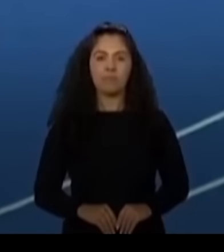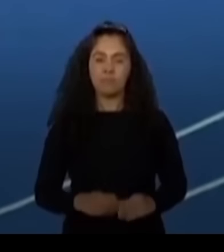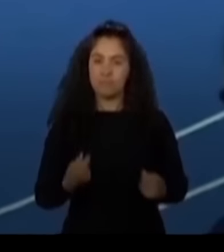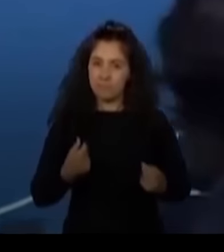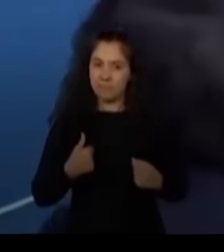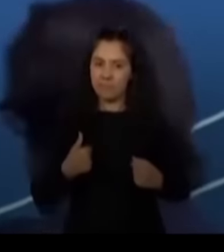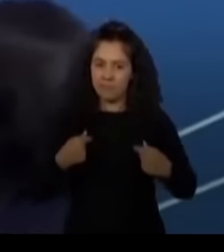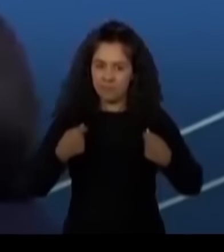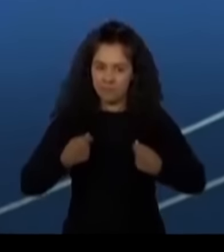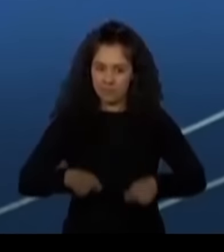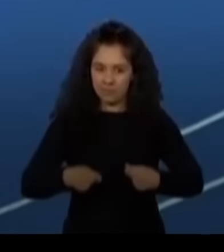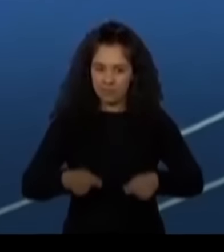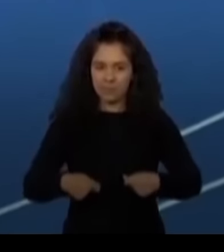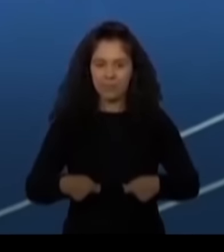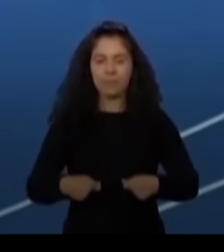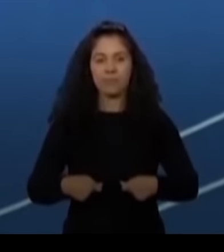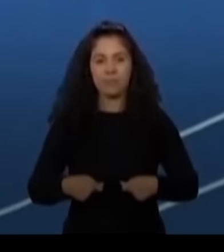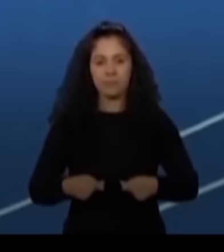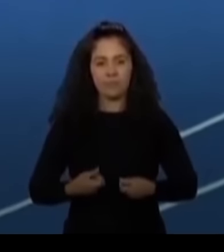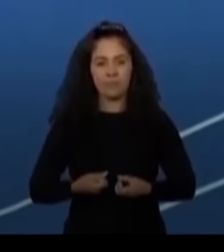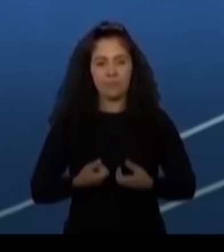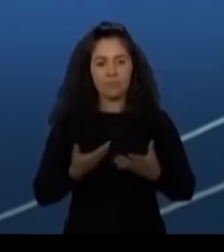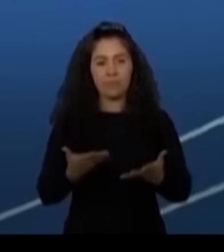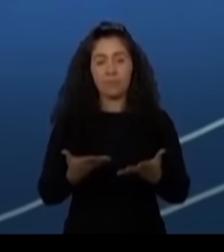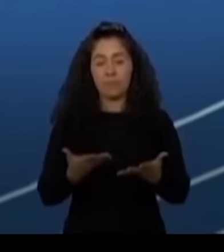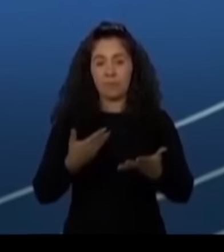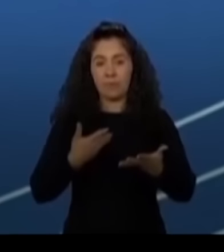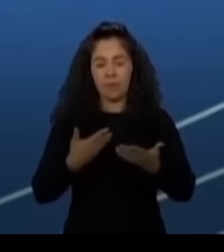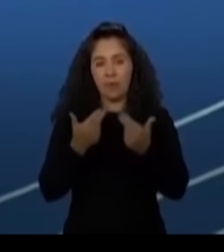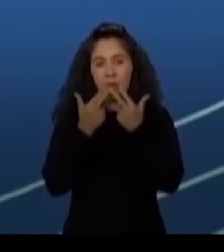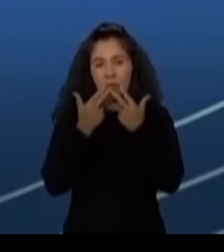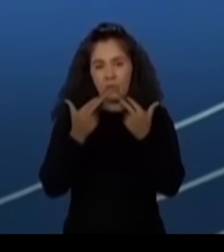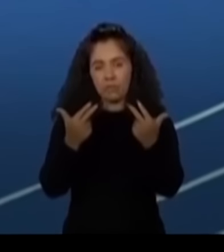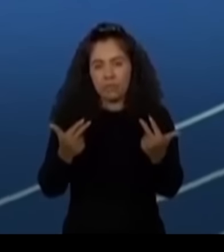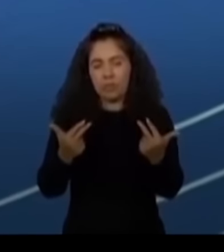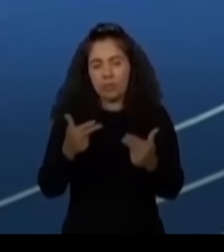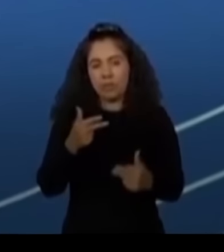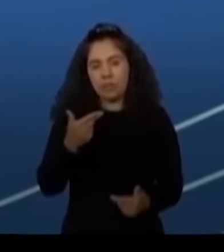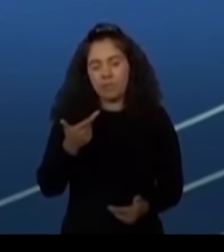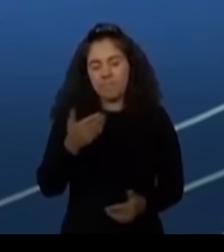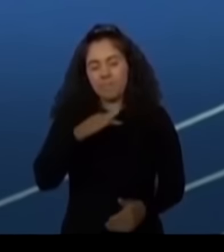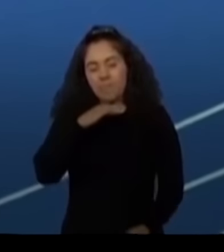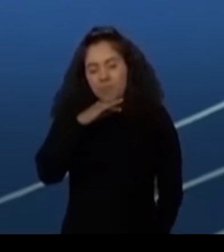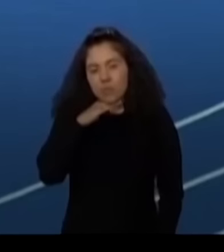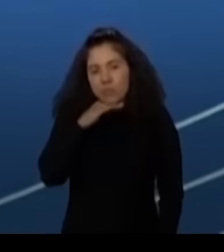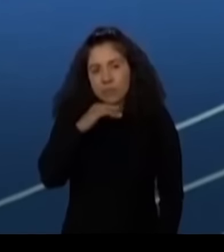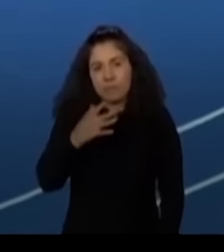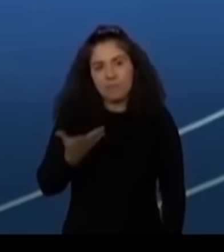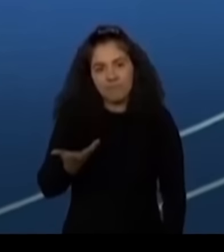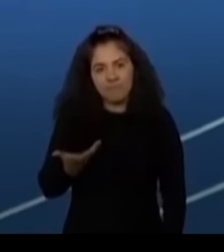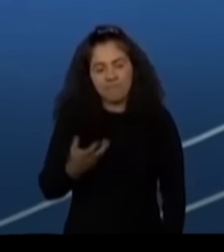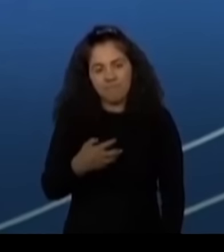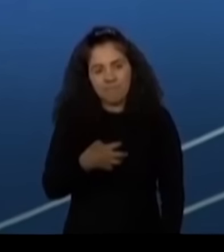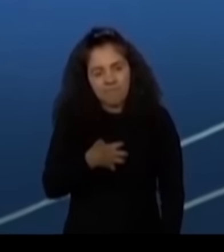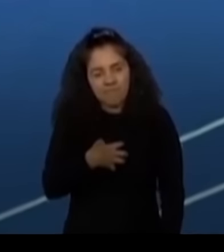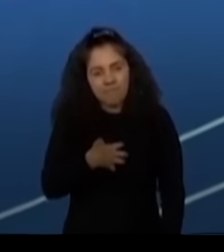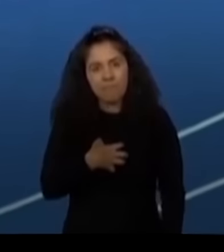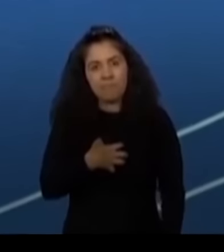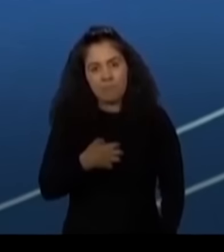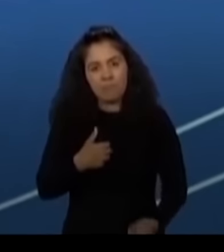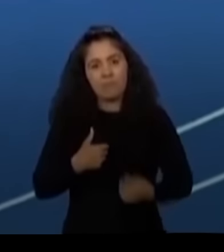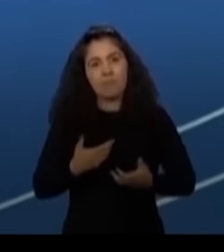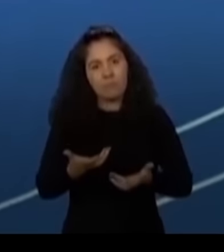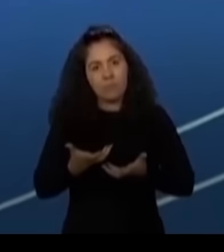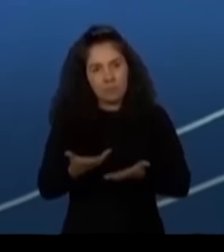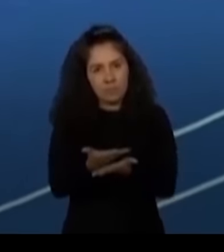tenho que ser portador de uma notícia muito ruim e que eu queria que todos